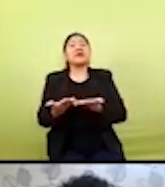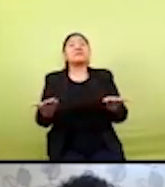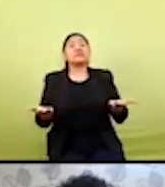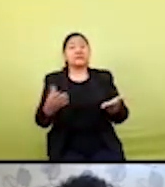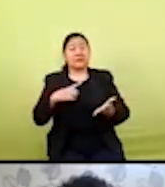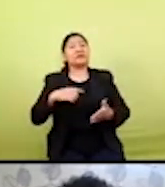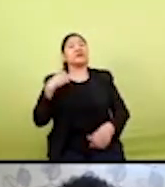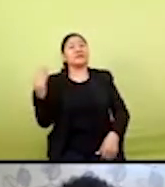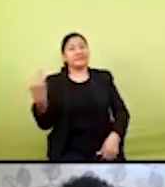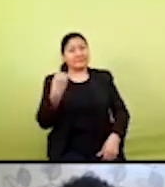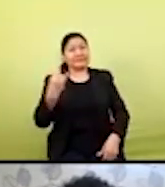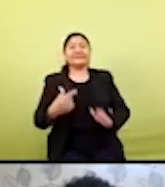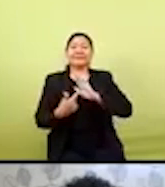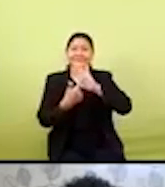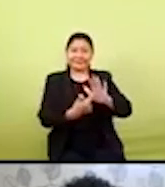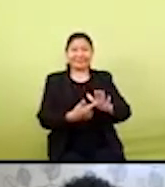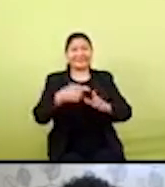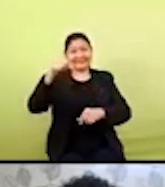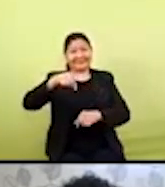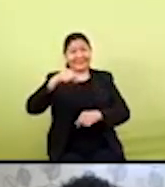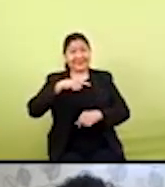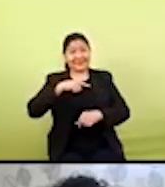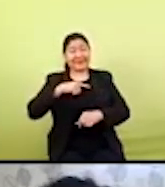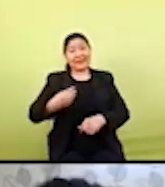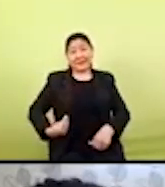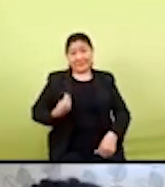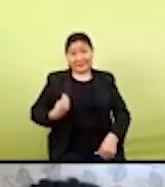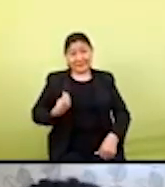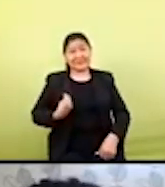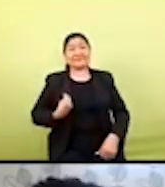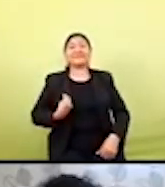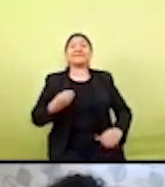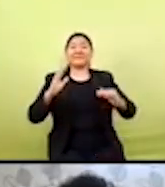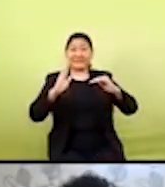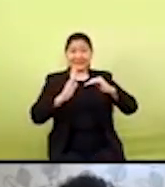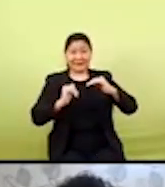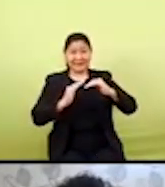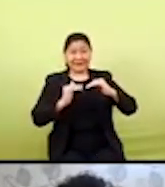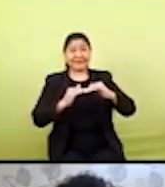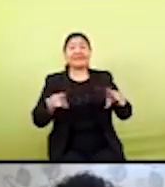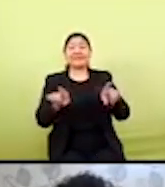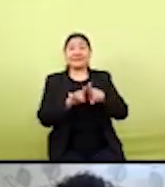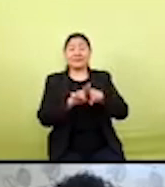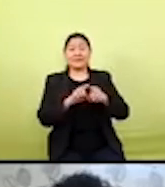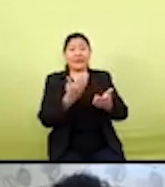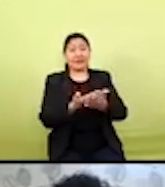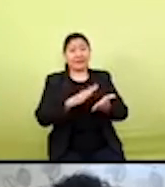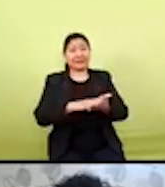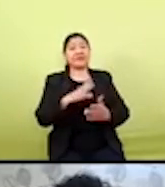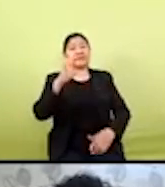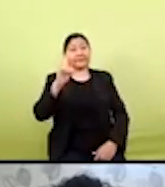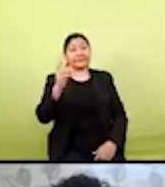bastante importante ressaltar aí que a sua participação, Cláudia, e também depois da Daiane, né, é fundamental